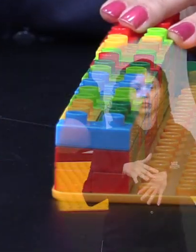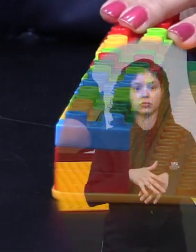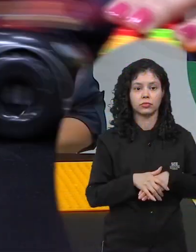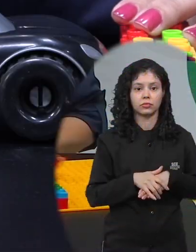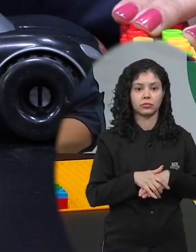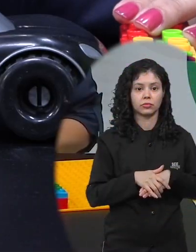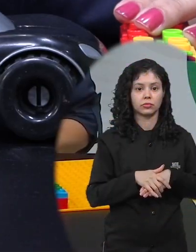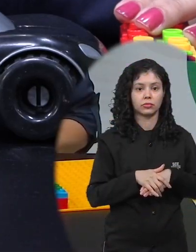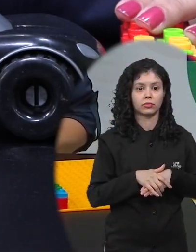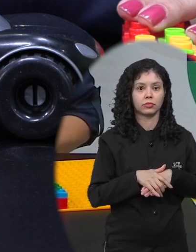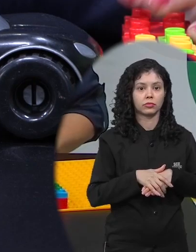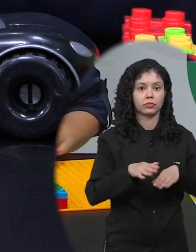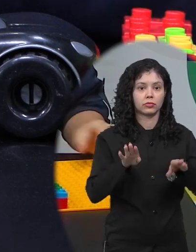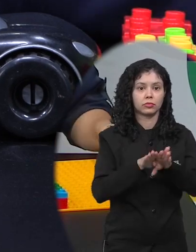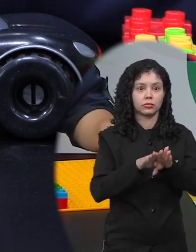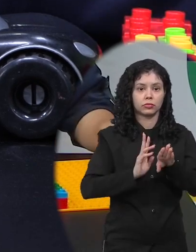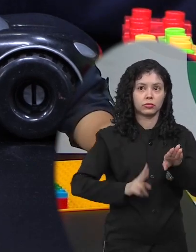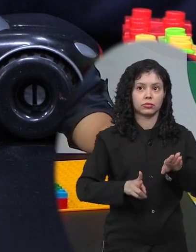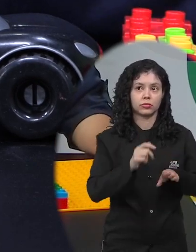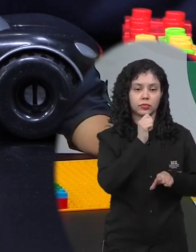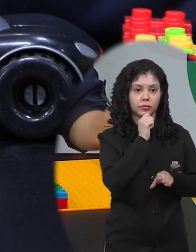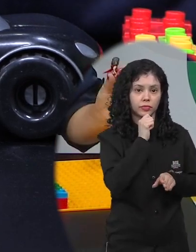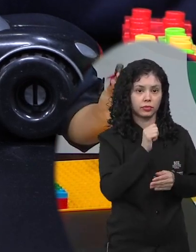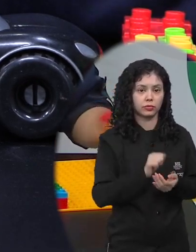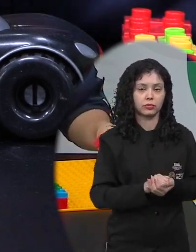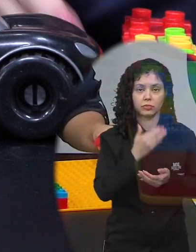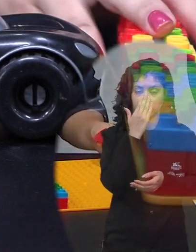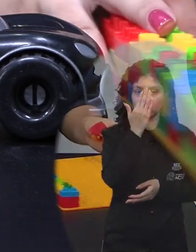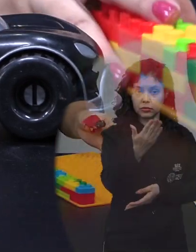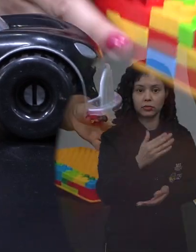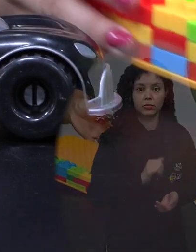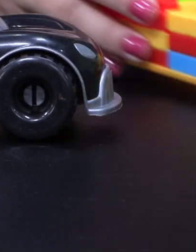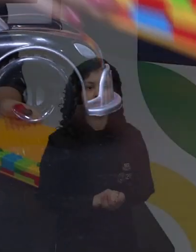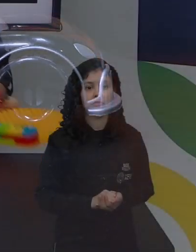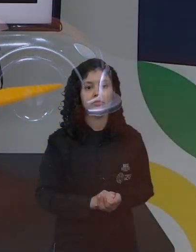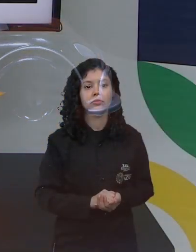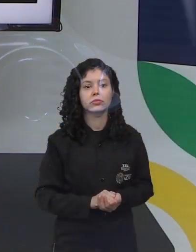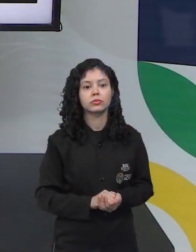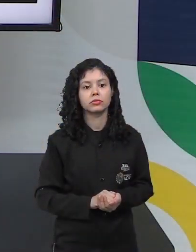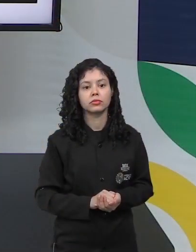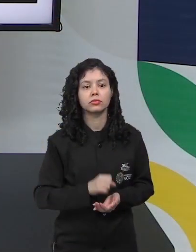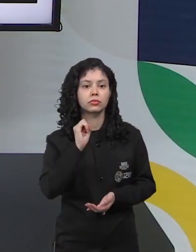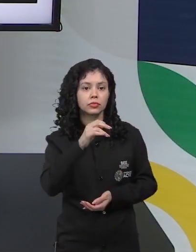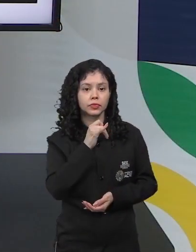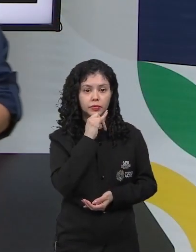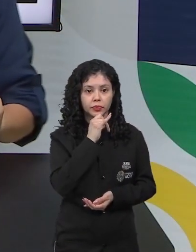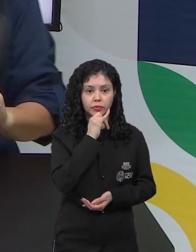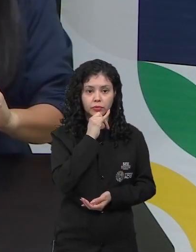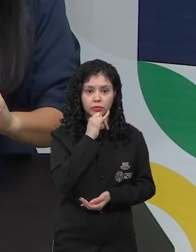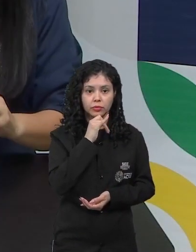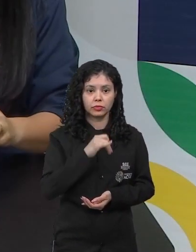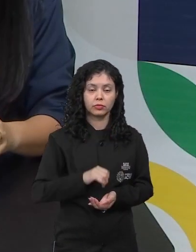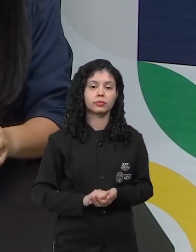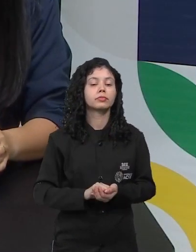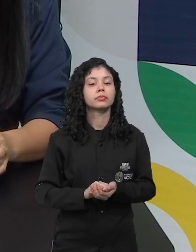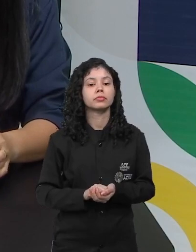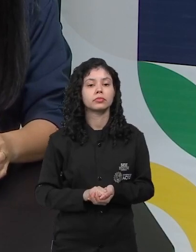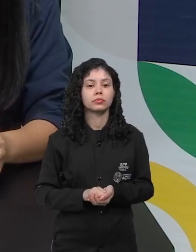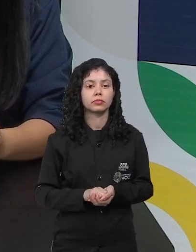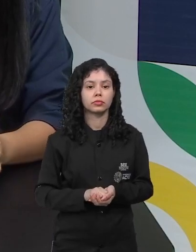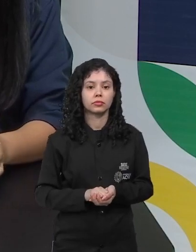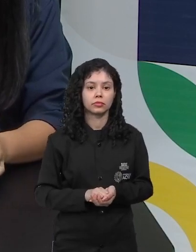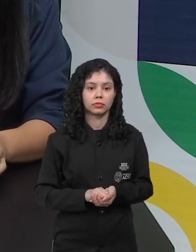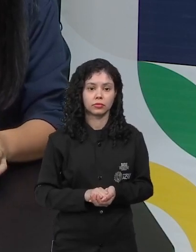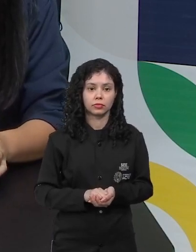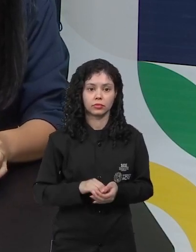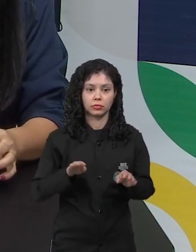de novo, bateu, foi jogada para frente. O mesmo acontece, por exemplo, ó, se ela está aqui